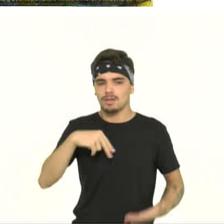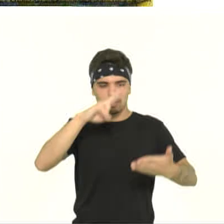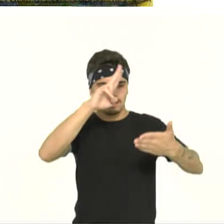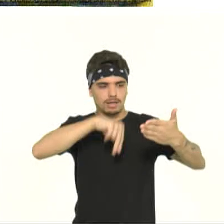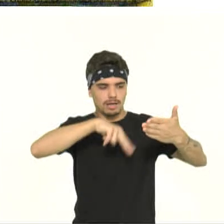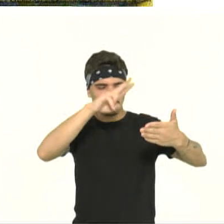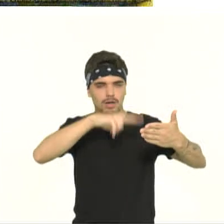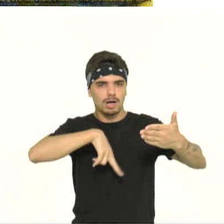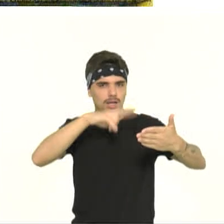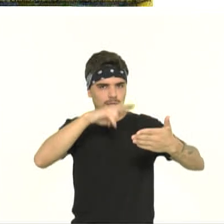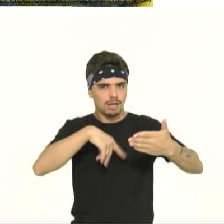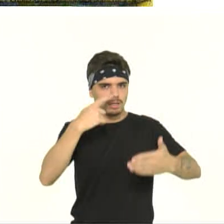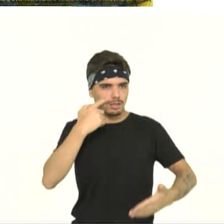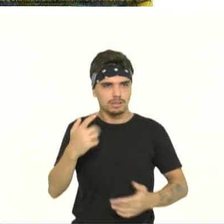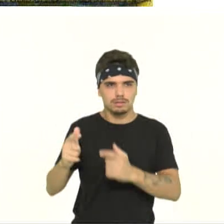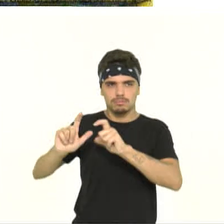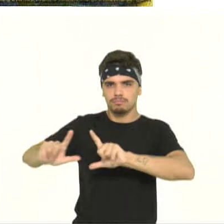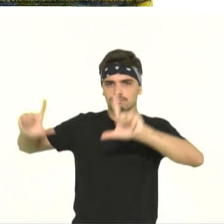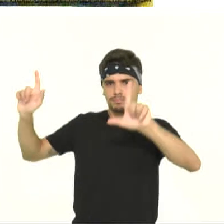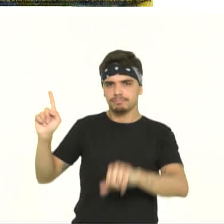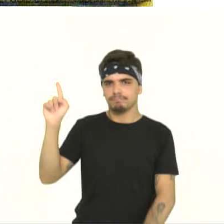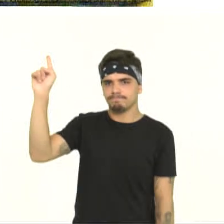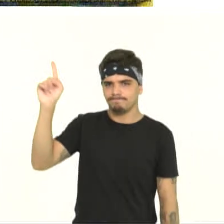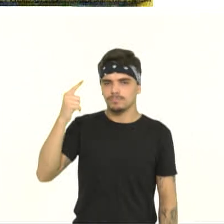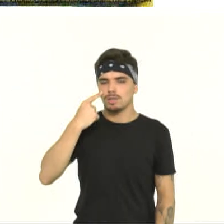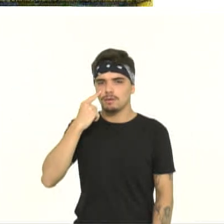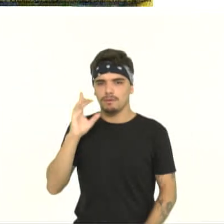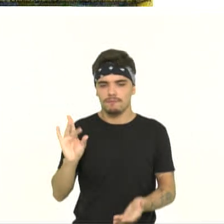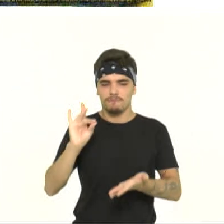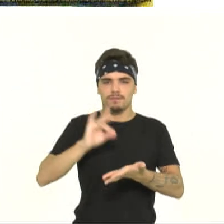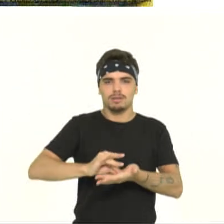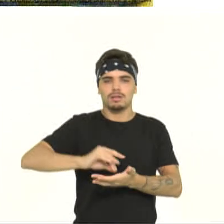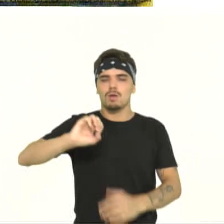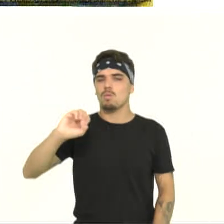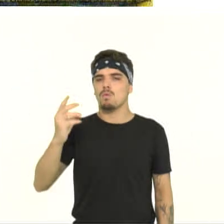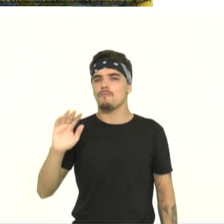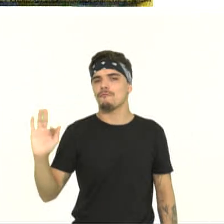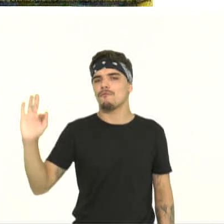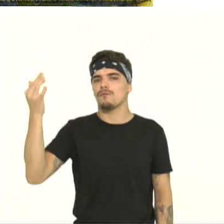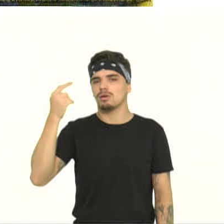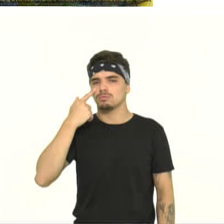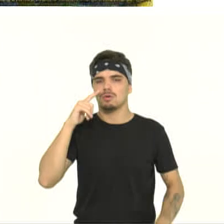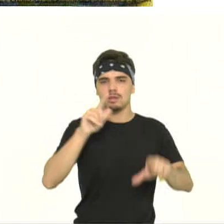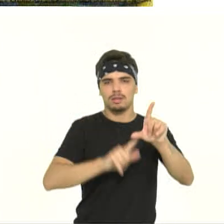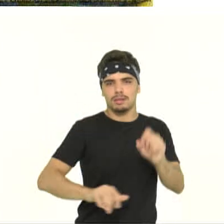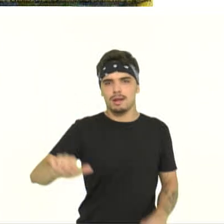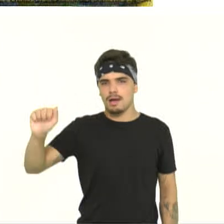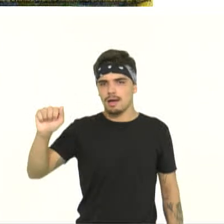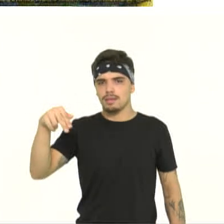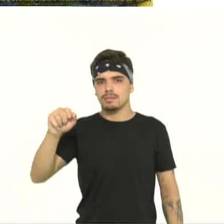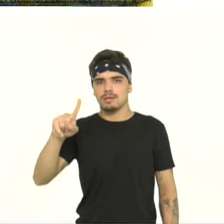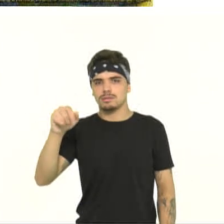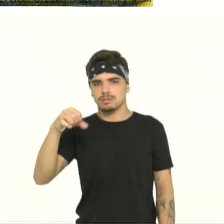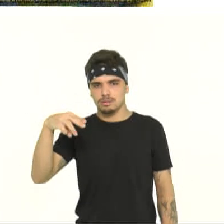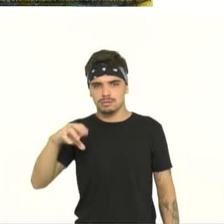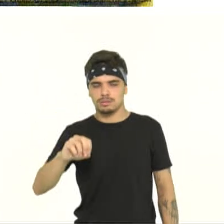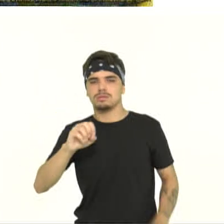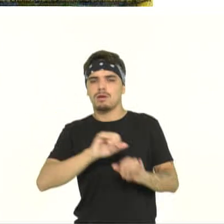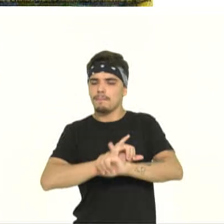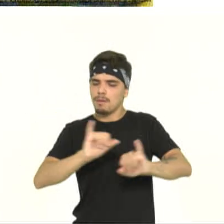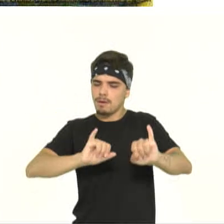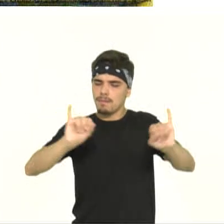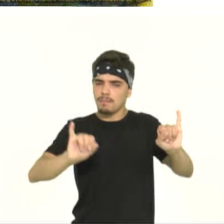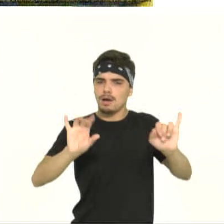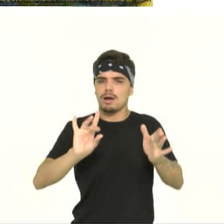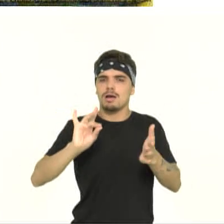Analise o cartaz ao lado e assinale verdadeiro ou falso. A. No nazismo, a propaganda oficial retratava os